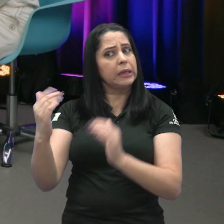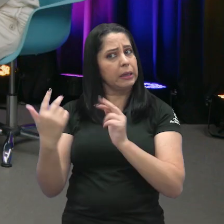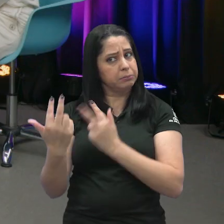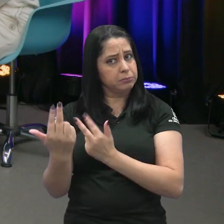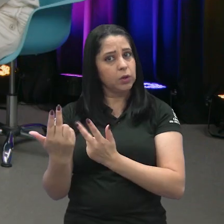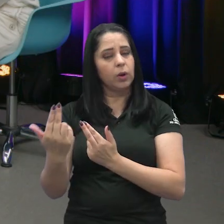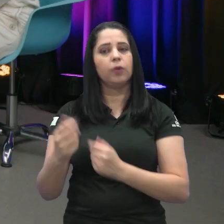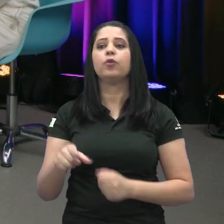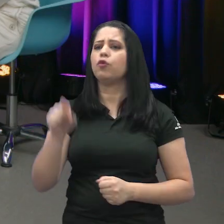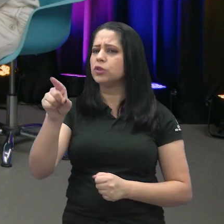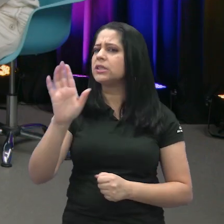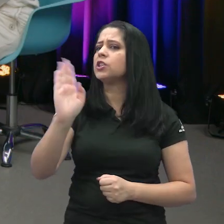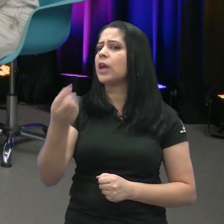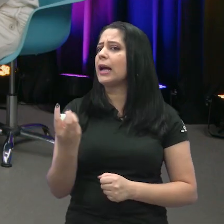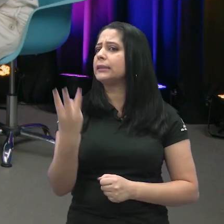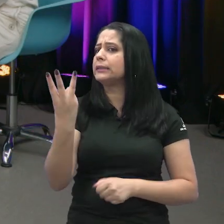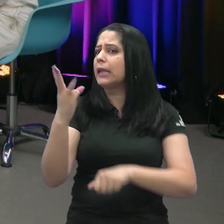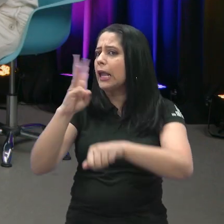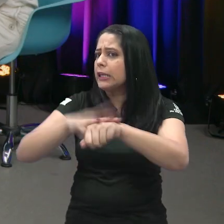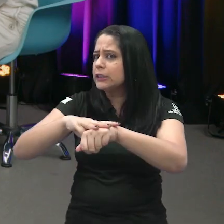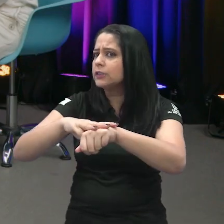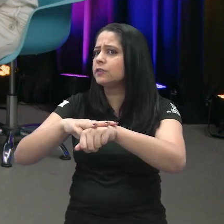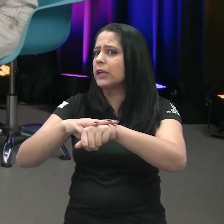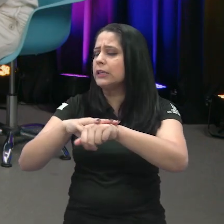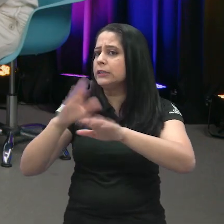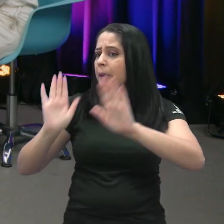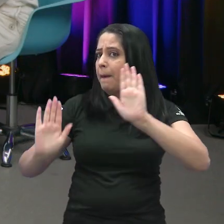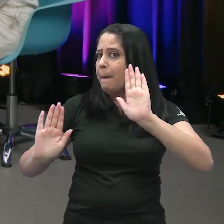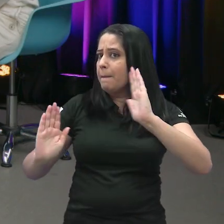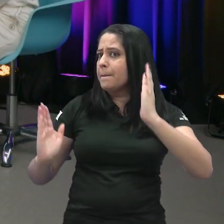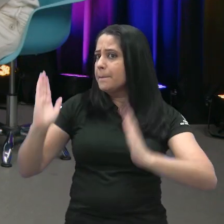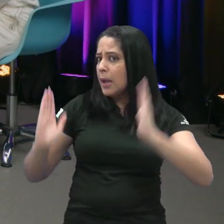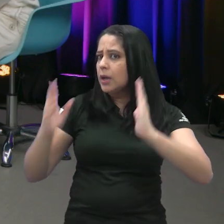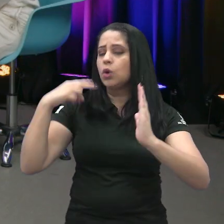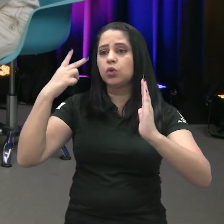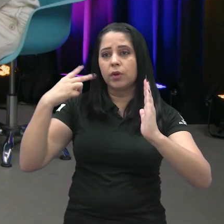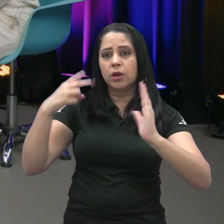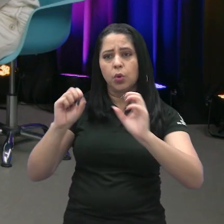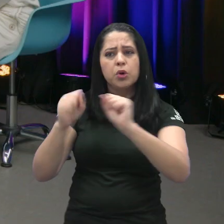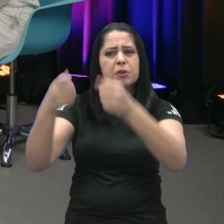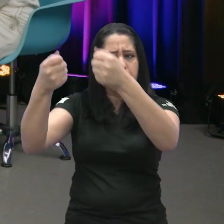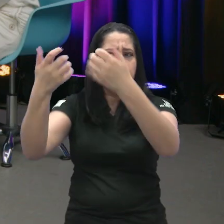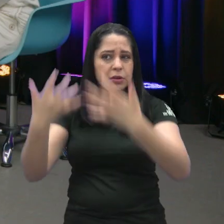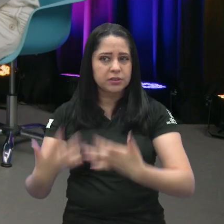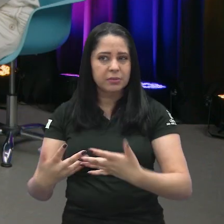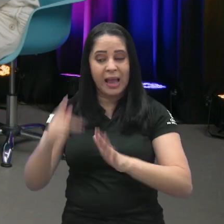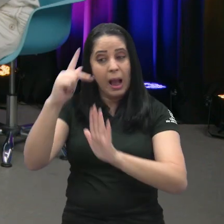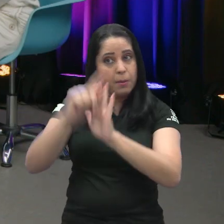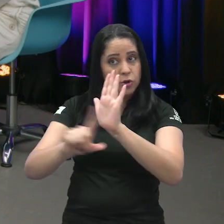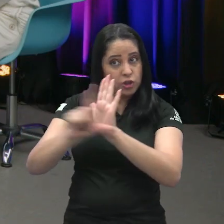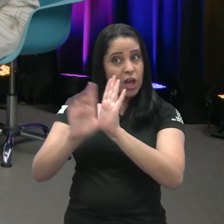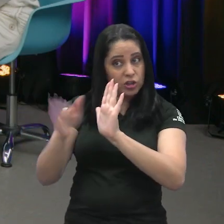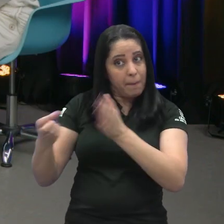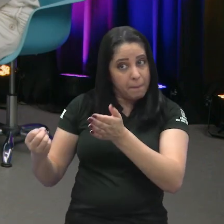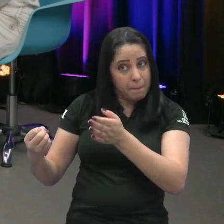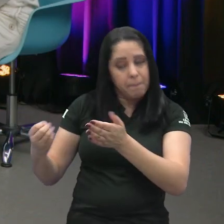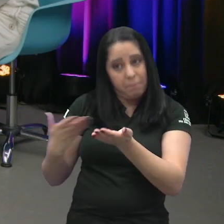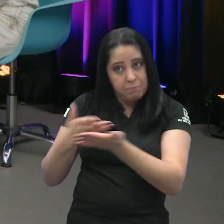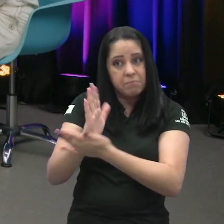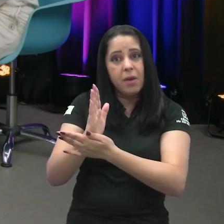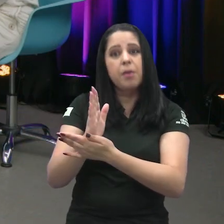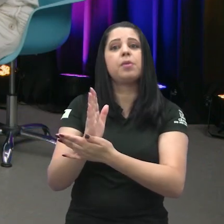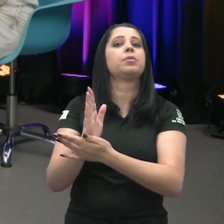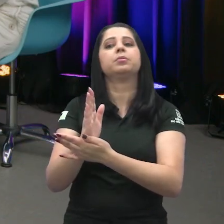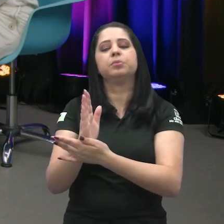isso. E assim, Zé Luiz, são 3 mandatos já, né? Queria que você falasse um pouquinho sobre as experiências que você já conseguiu entregar para